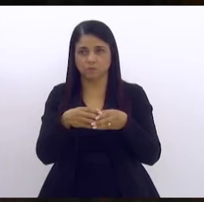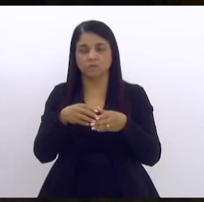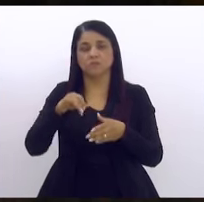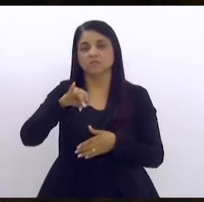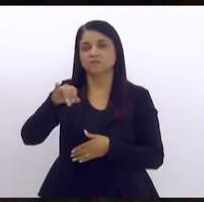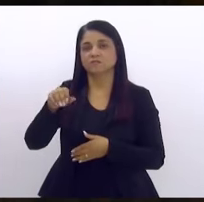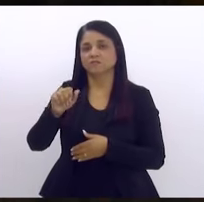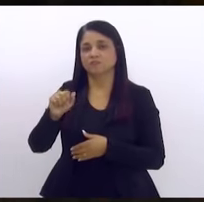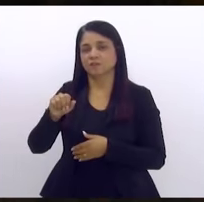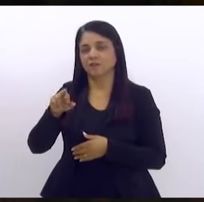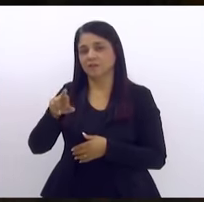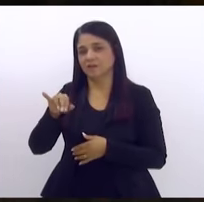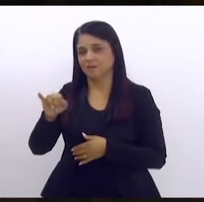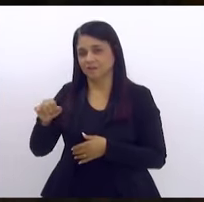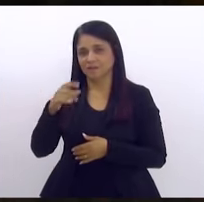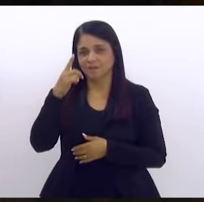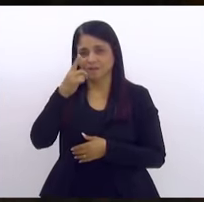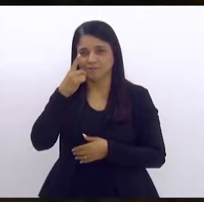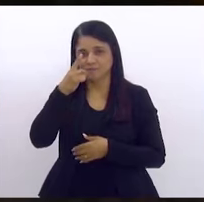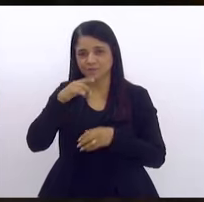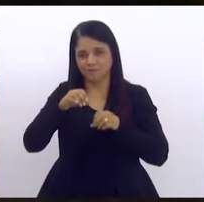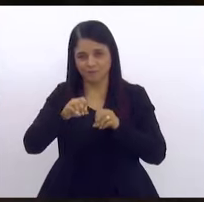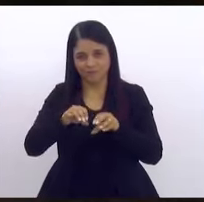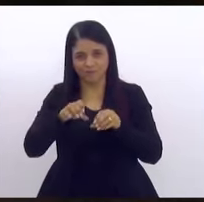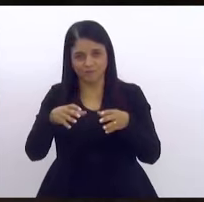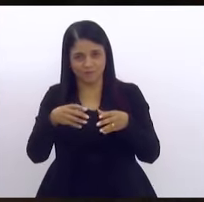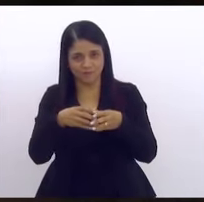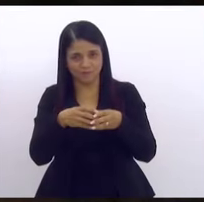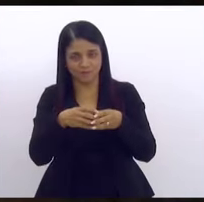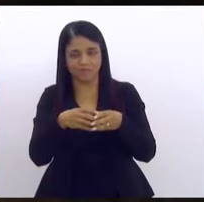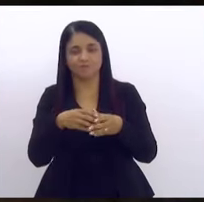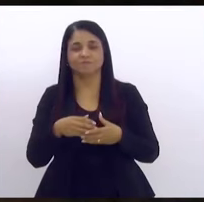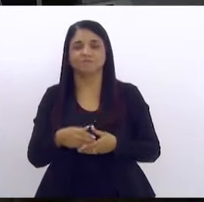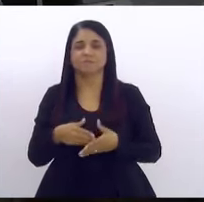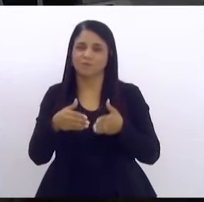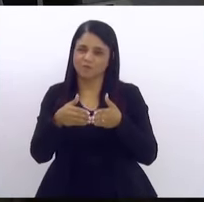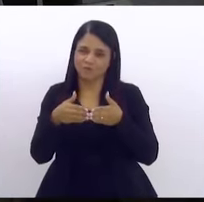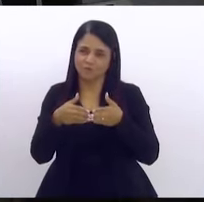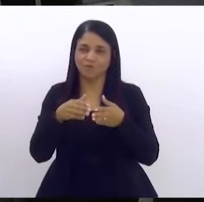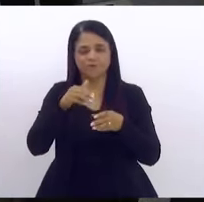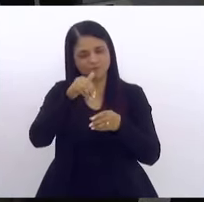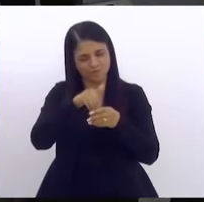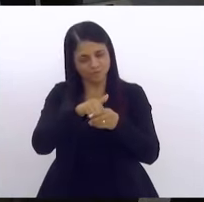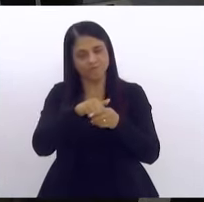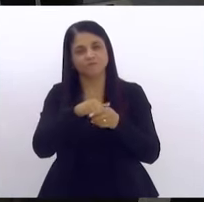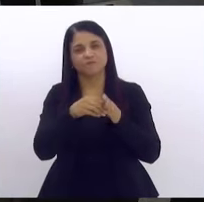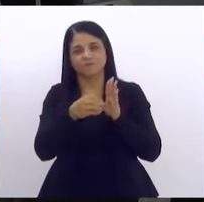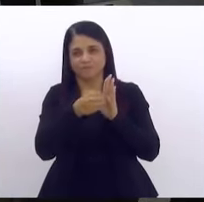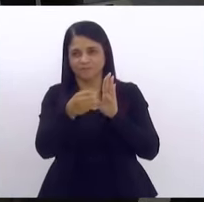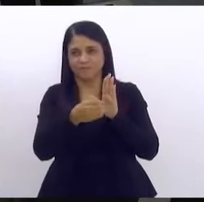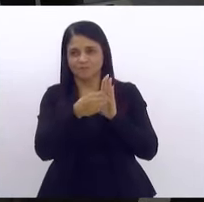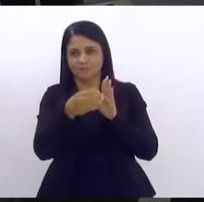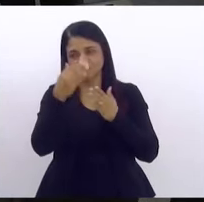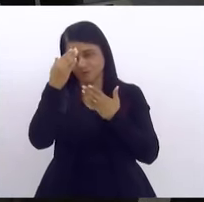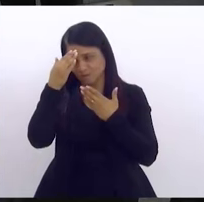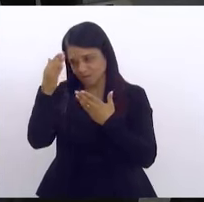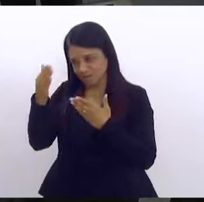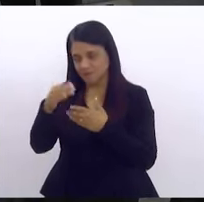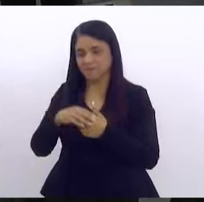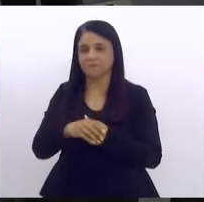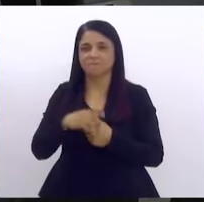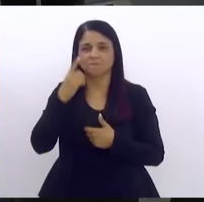Jari, nosso nobre deputado de novo pela educação. Por gentileza. Favorável, senhor presidente. Muito obrigado, meu nosso nobre